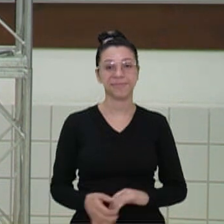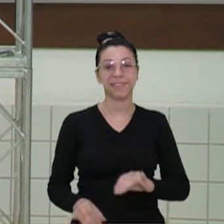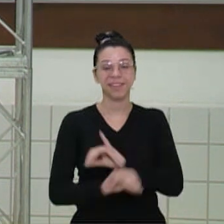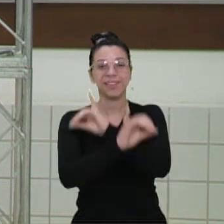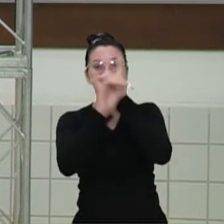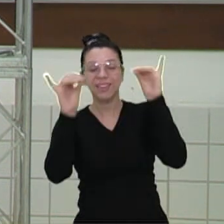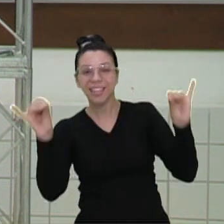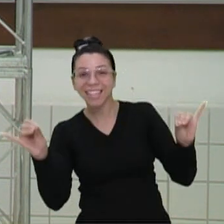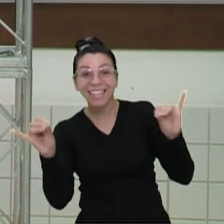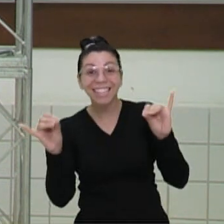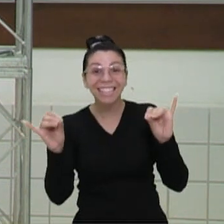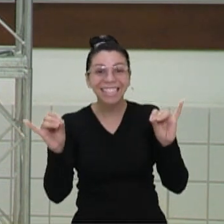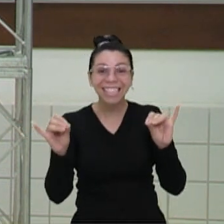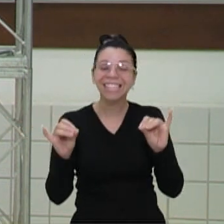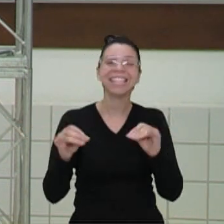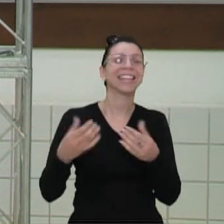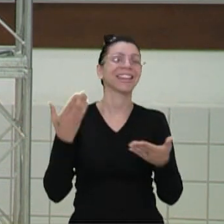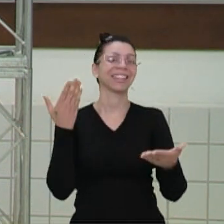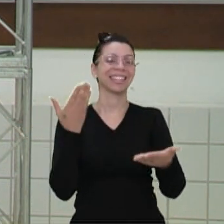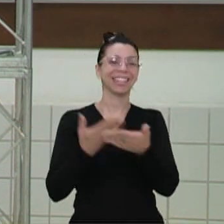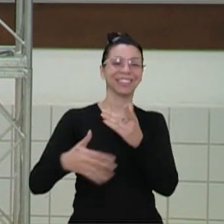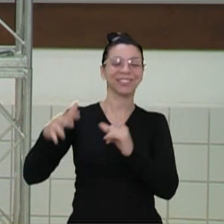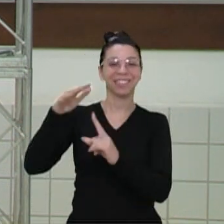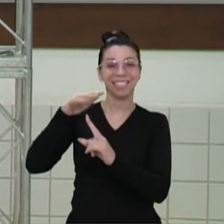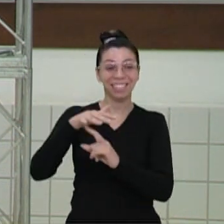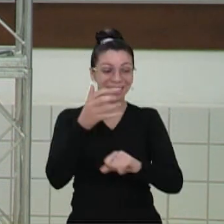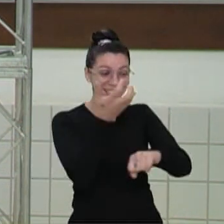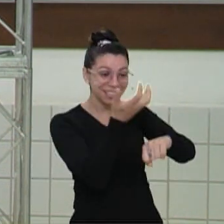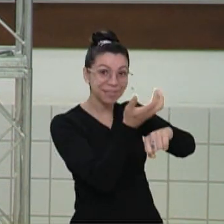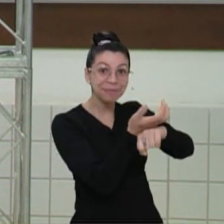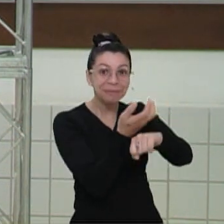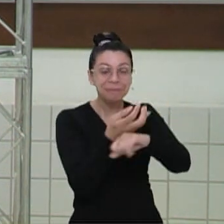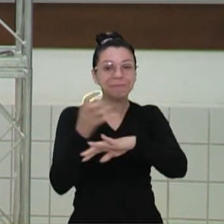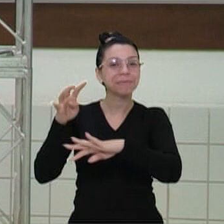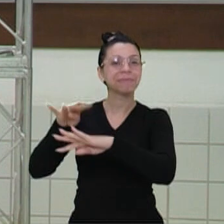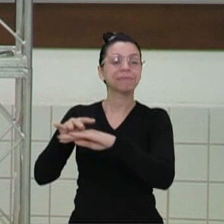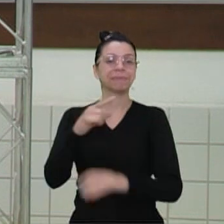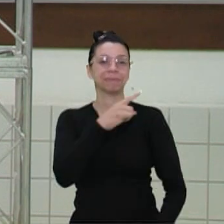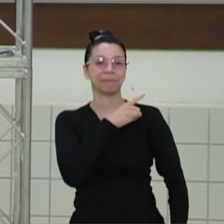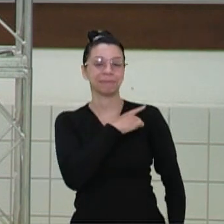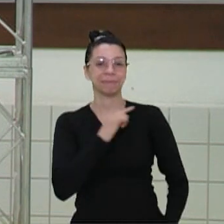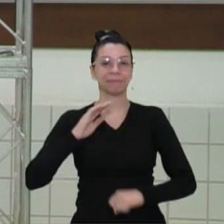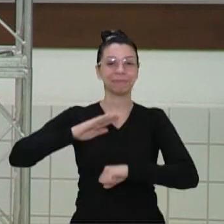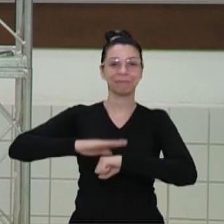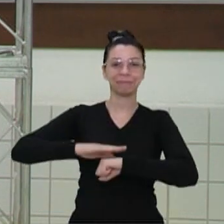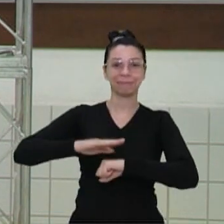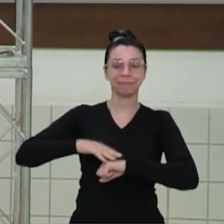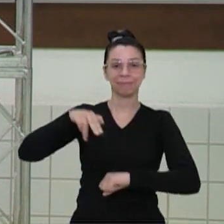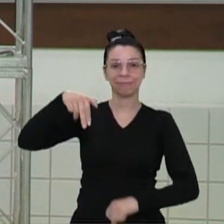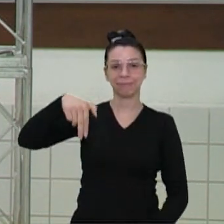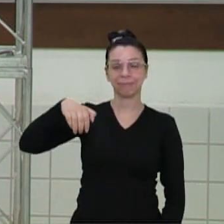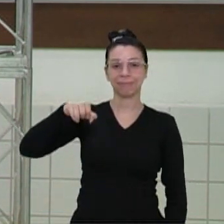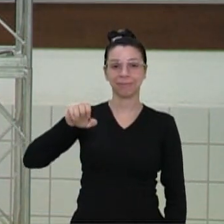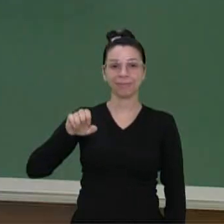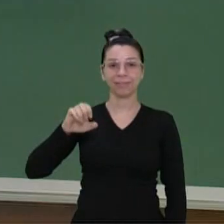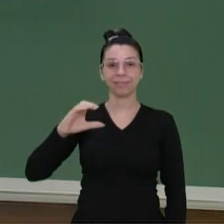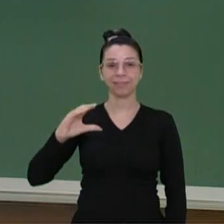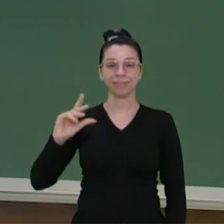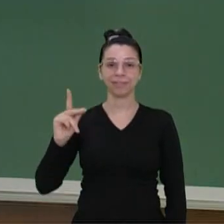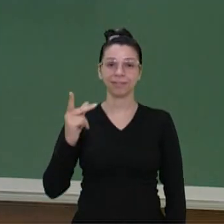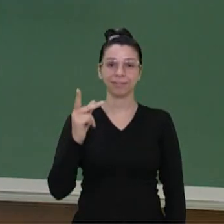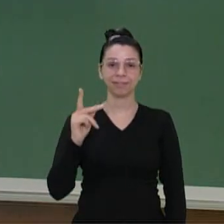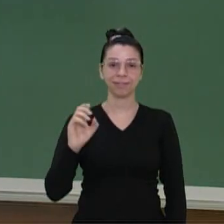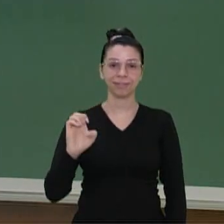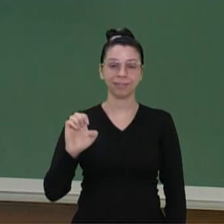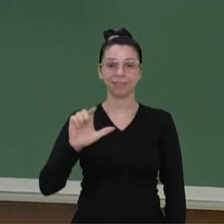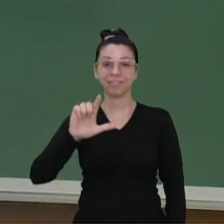Olá, mais uma aula Paraná de matemática da primeira série. Professor Neckel aqui, hein? Nós vamos conversar juntos